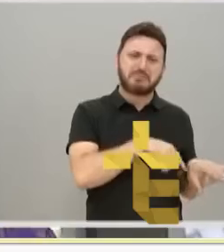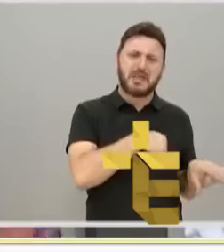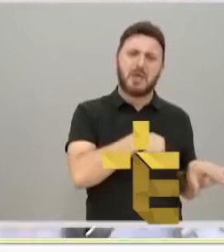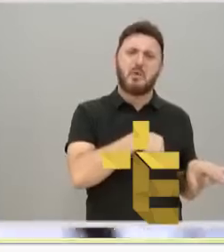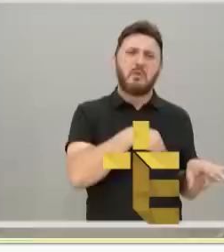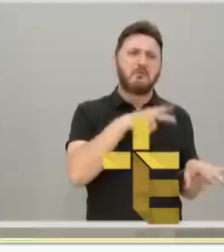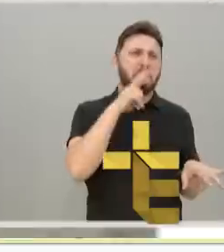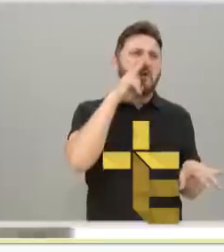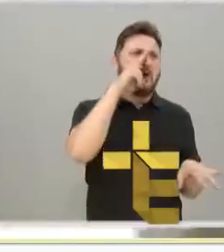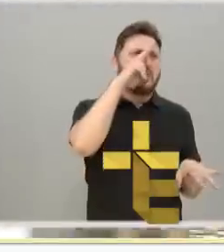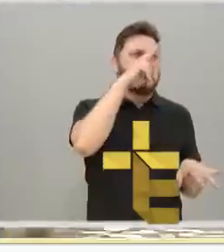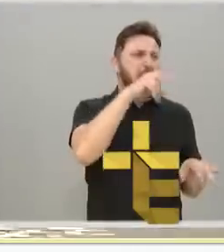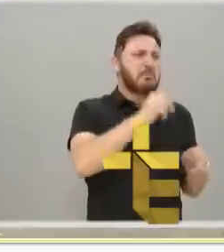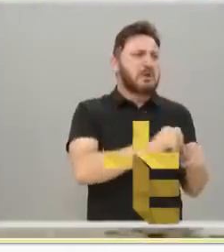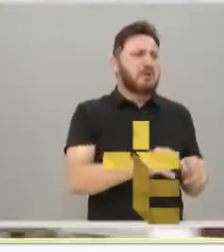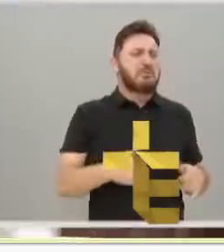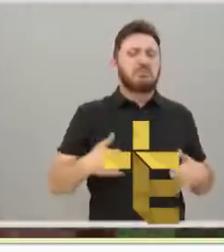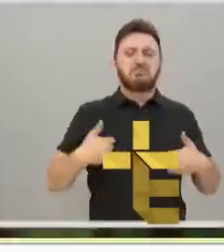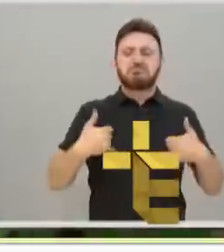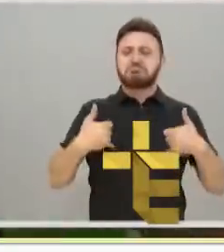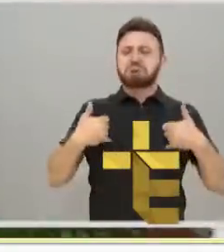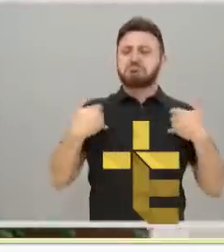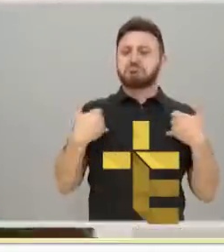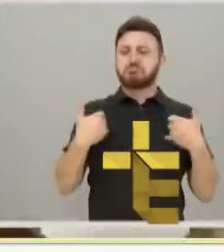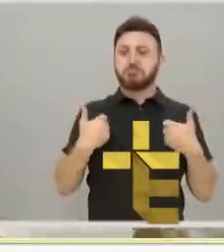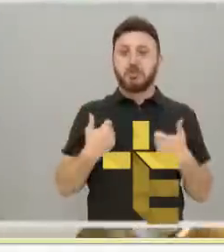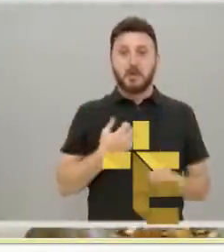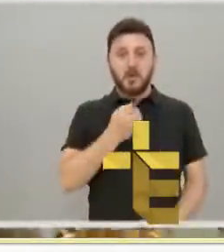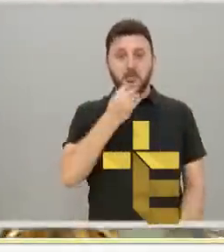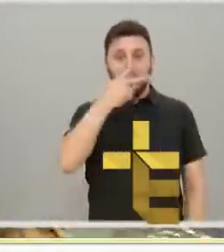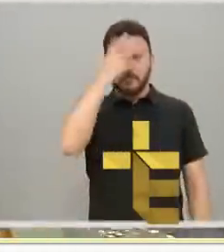futilidades. Como é bom uma pessoa livre,